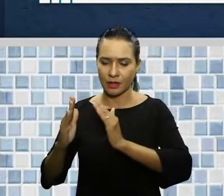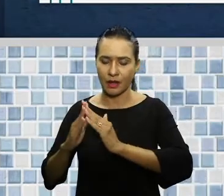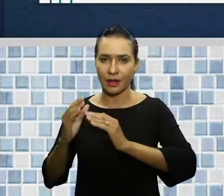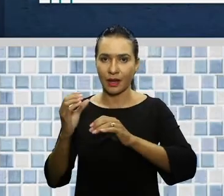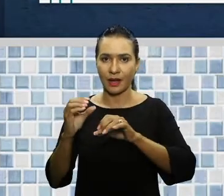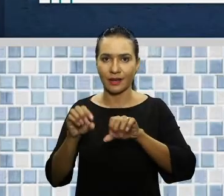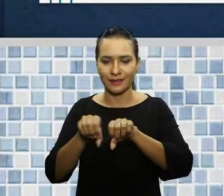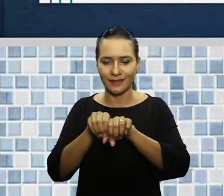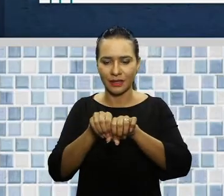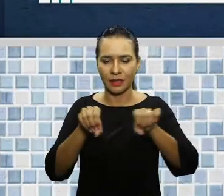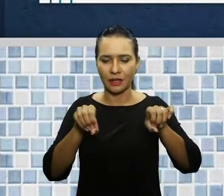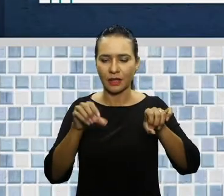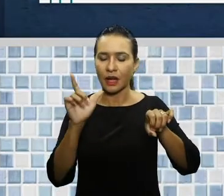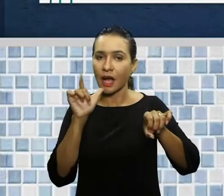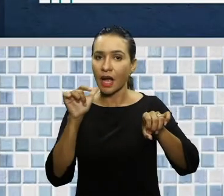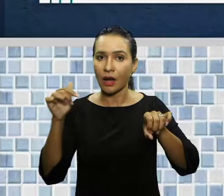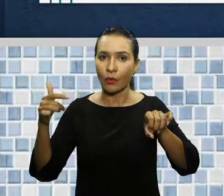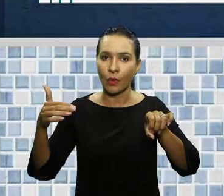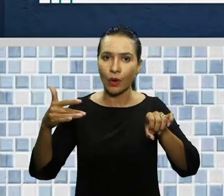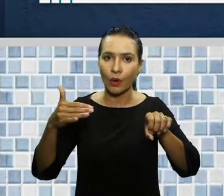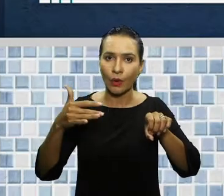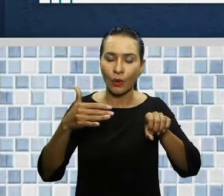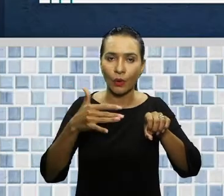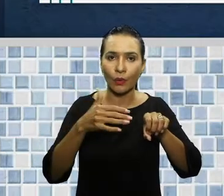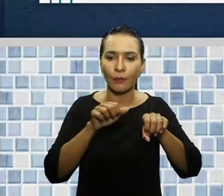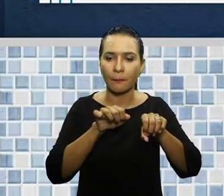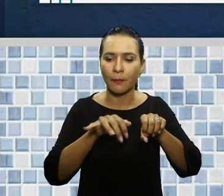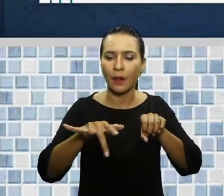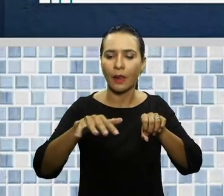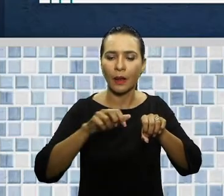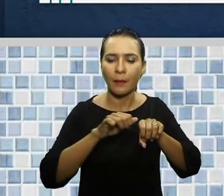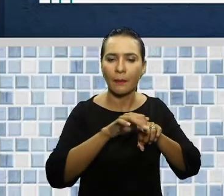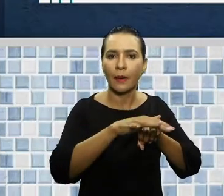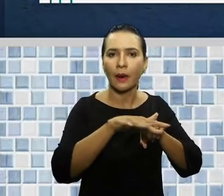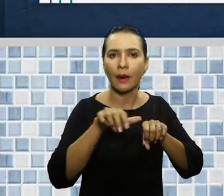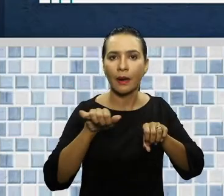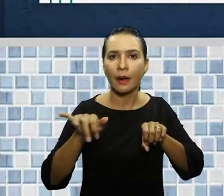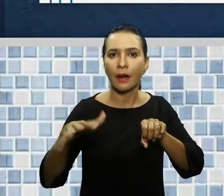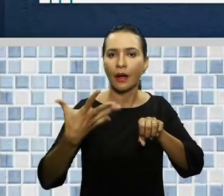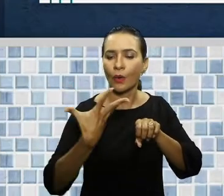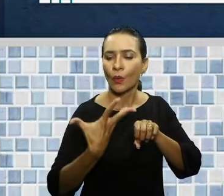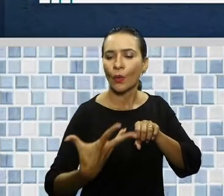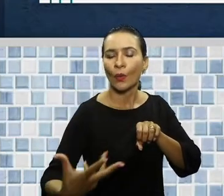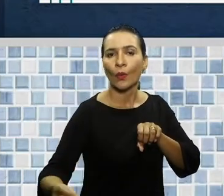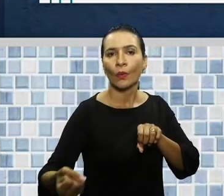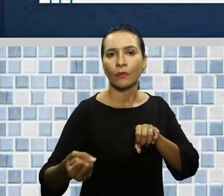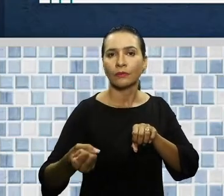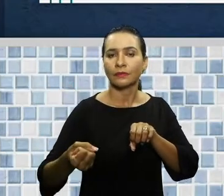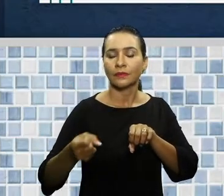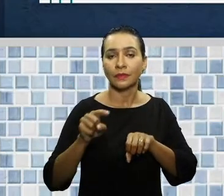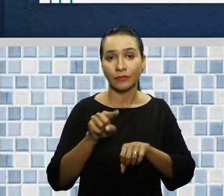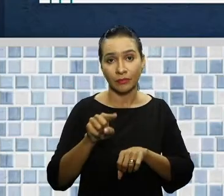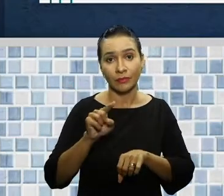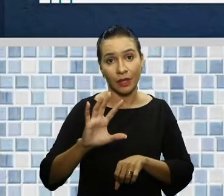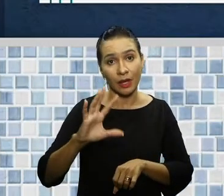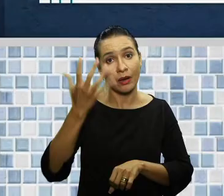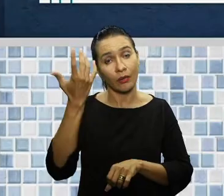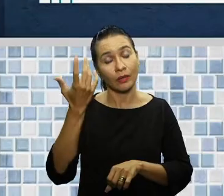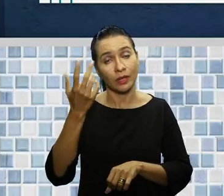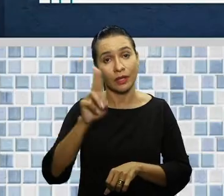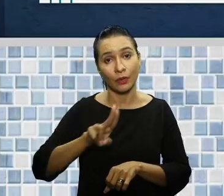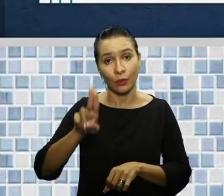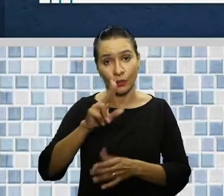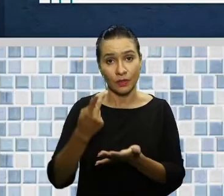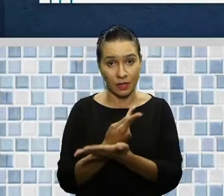chegar às nossas casas, há muito desperdício no meio do caminho. E com esse desperdício, com esse mau uso